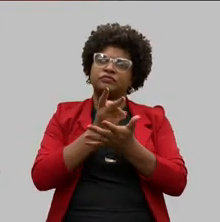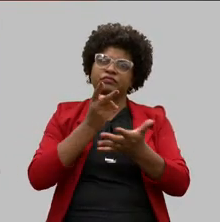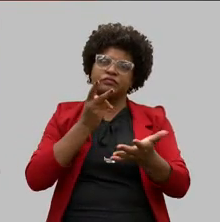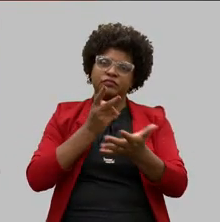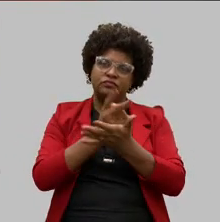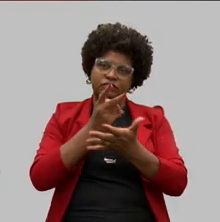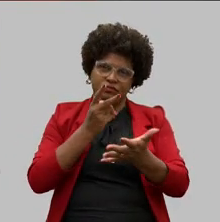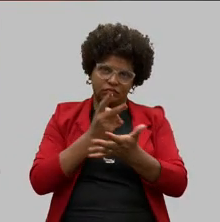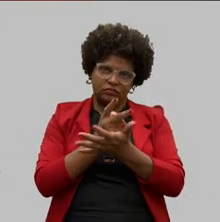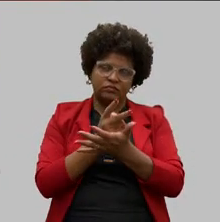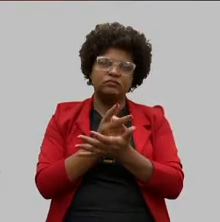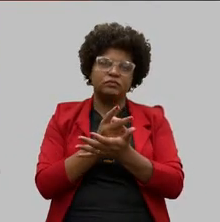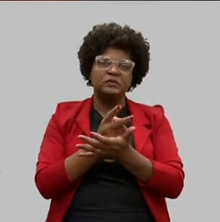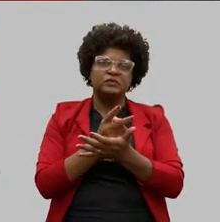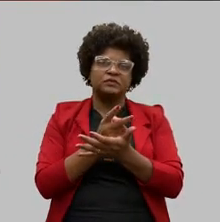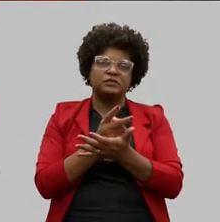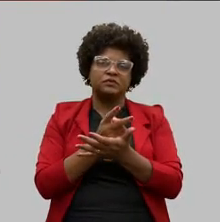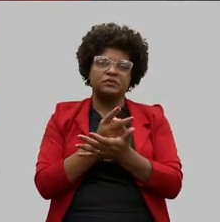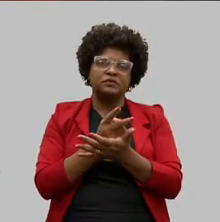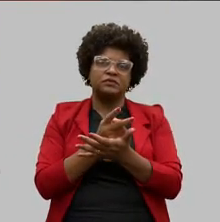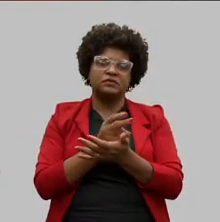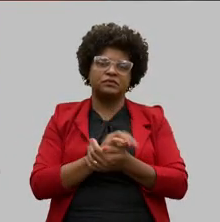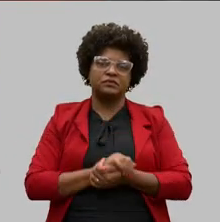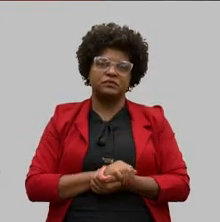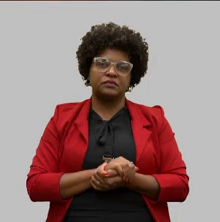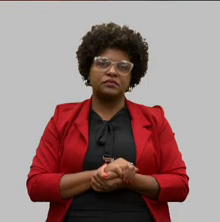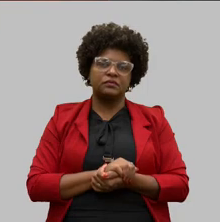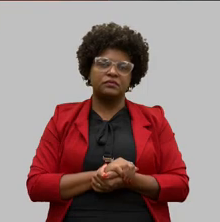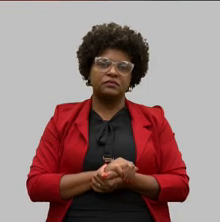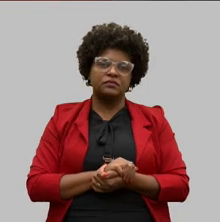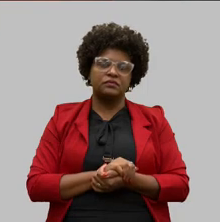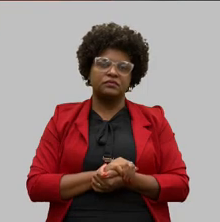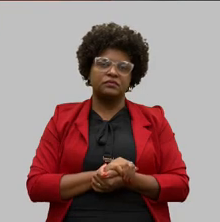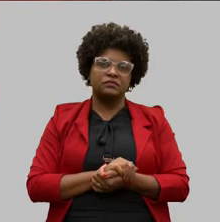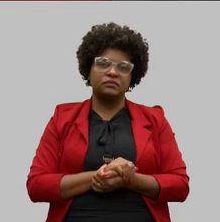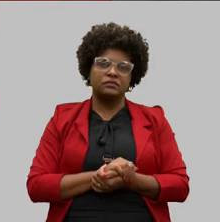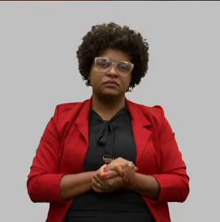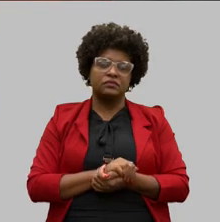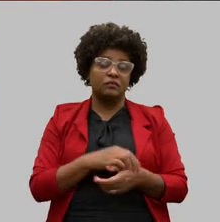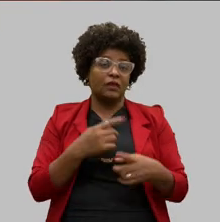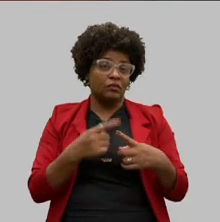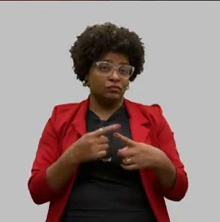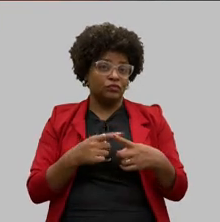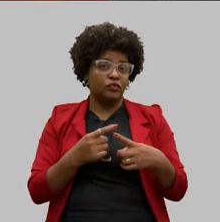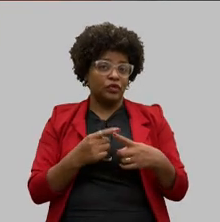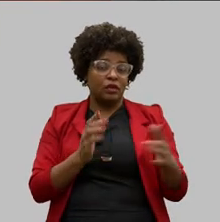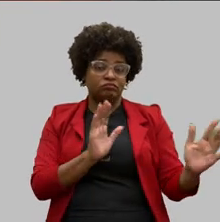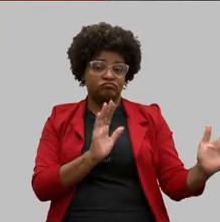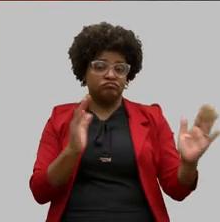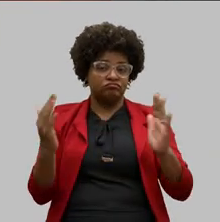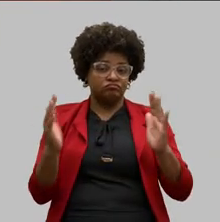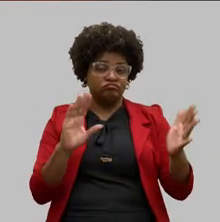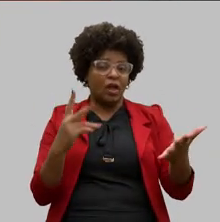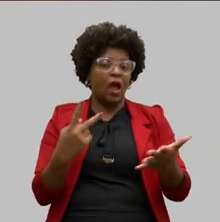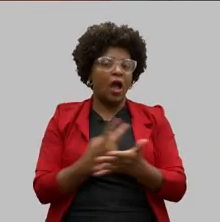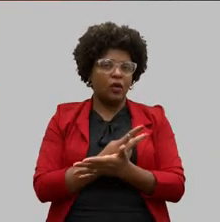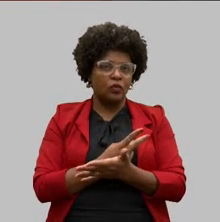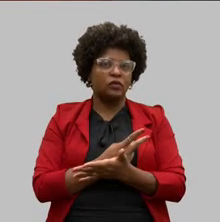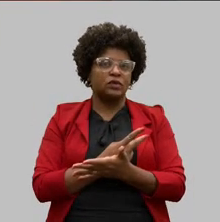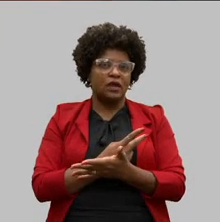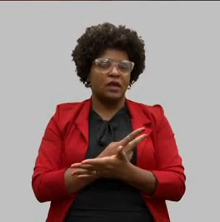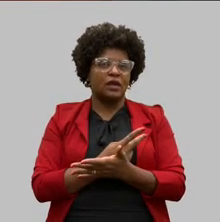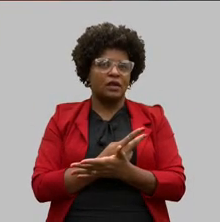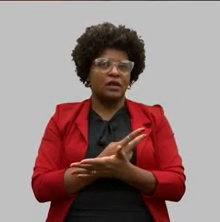eh porque nós temos um cenário de mudança no perfil demográfico e epidemiológico